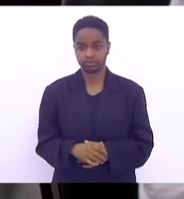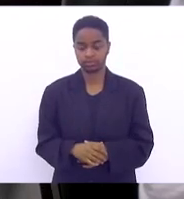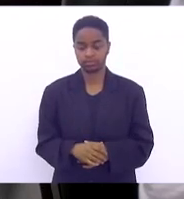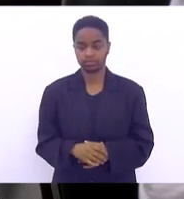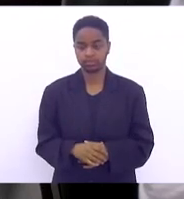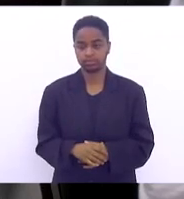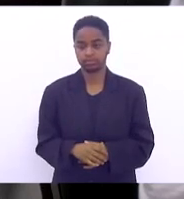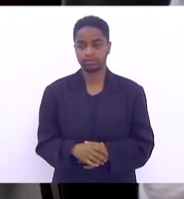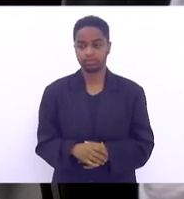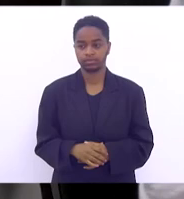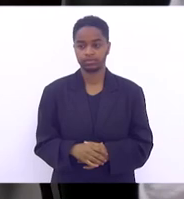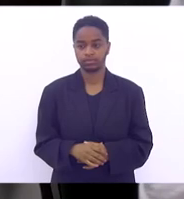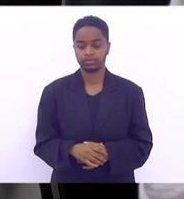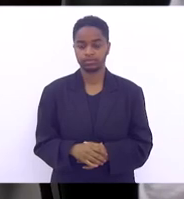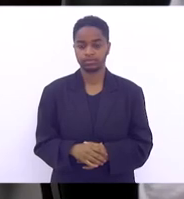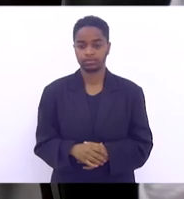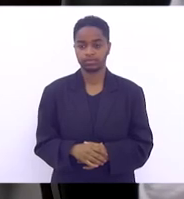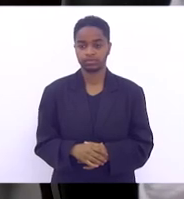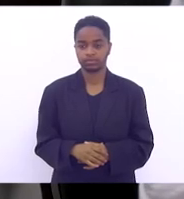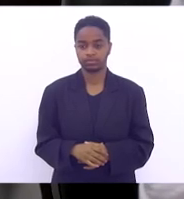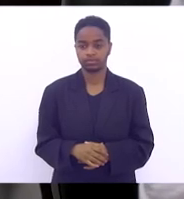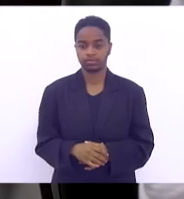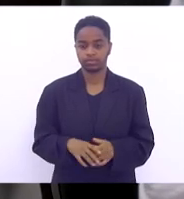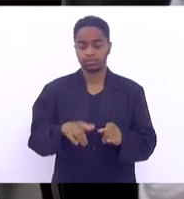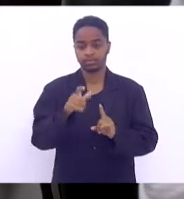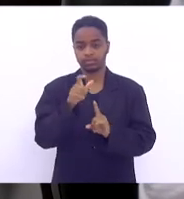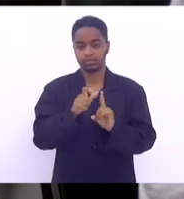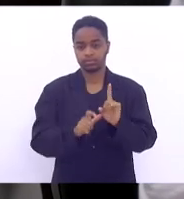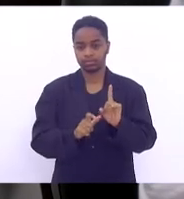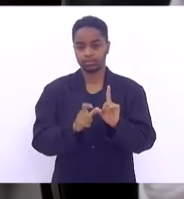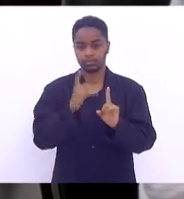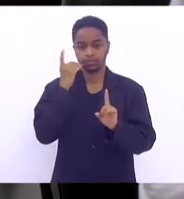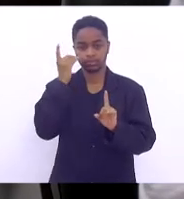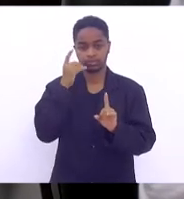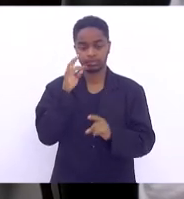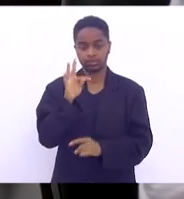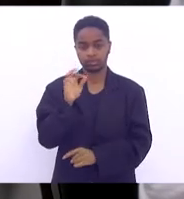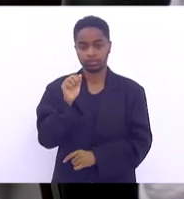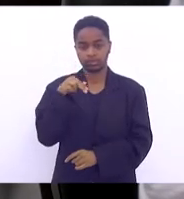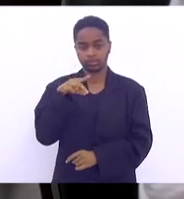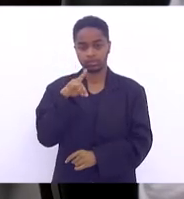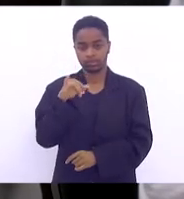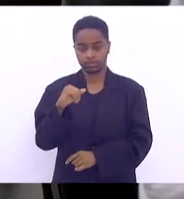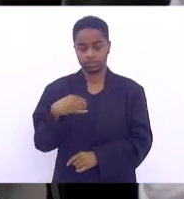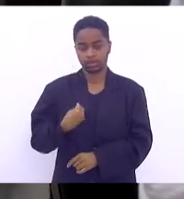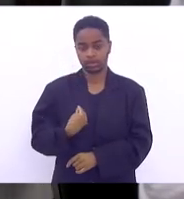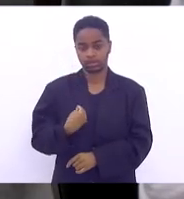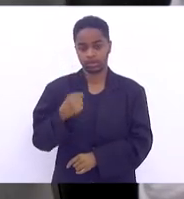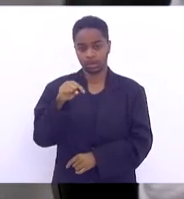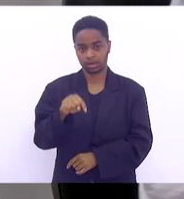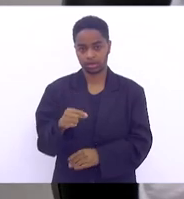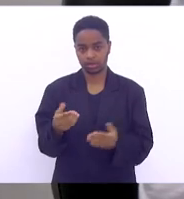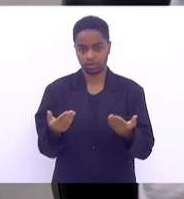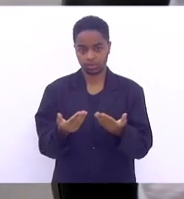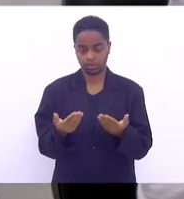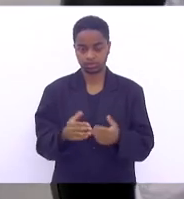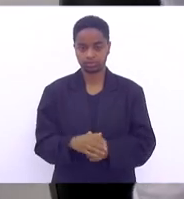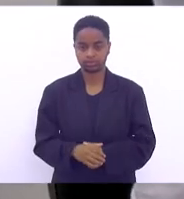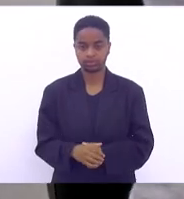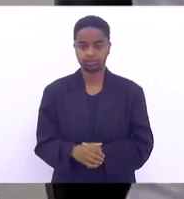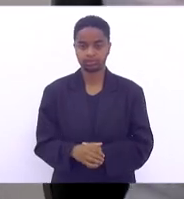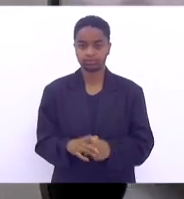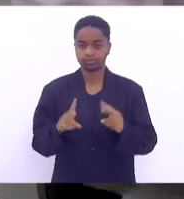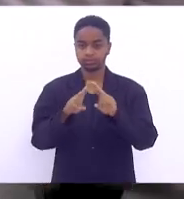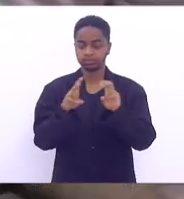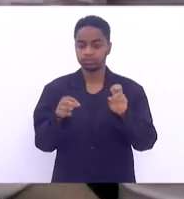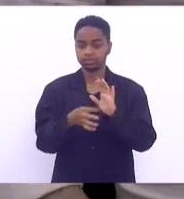O recurso ao plenário do autor, do projeto original do autor, deputado Tandy Vieira, que está presente aqui conosco, em relação ao